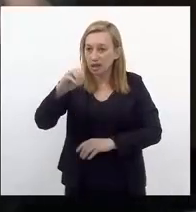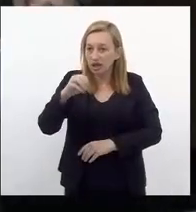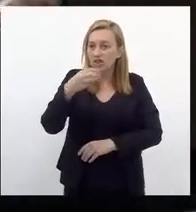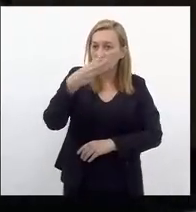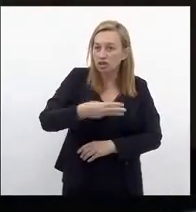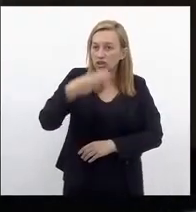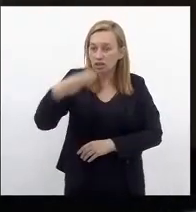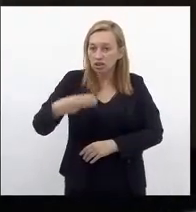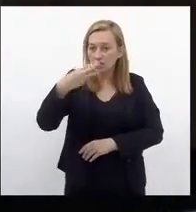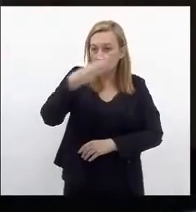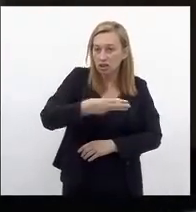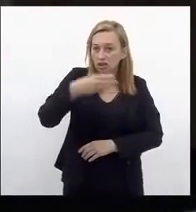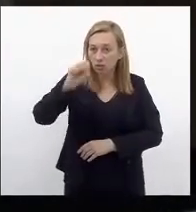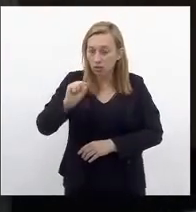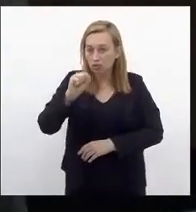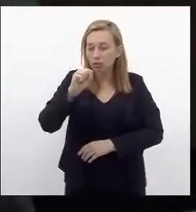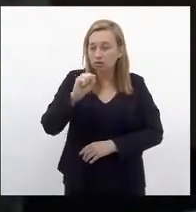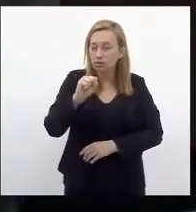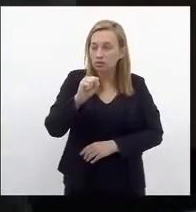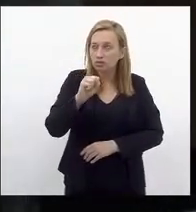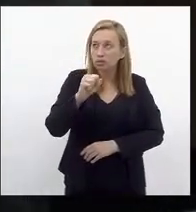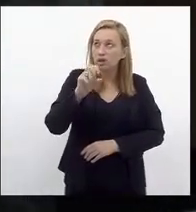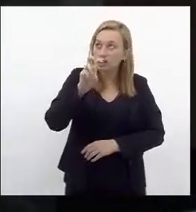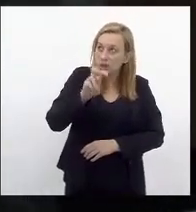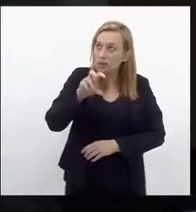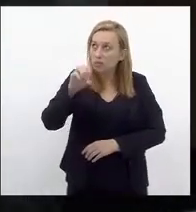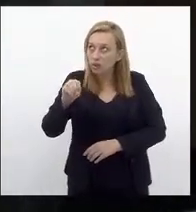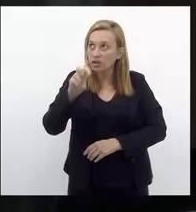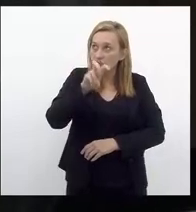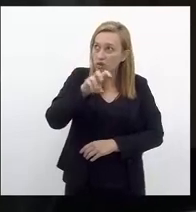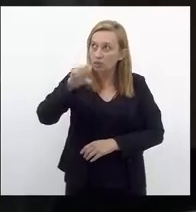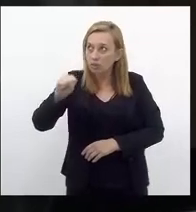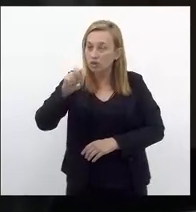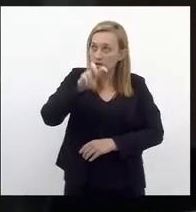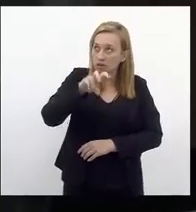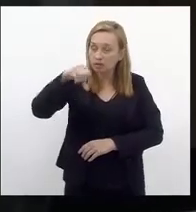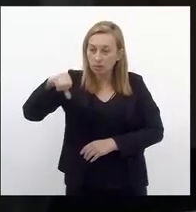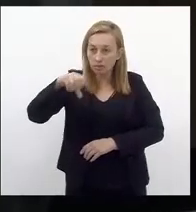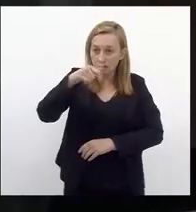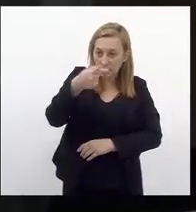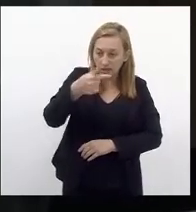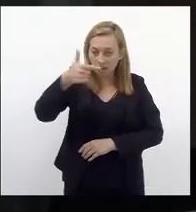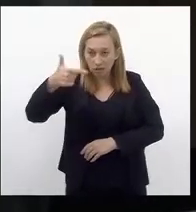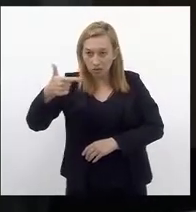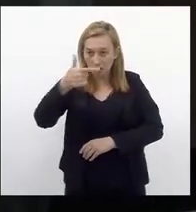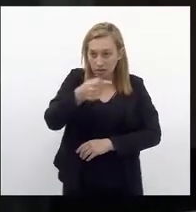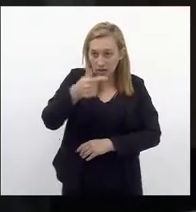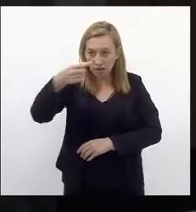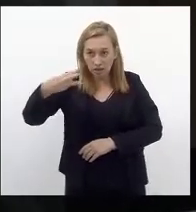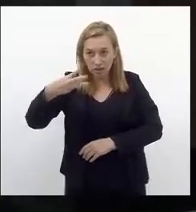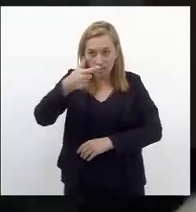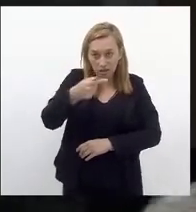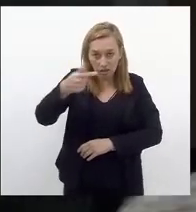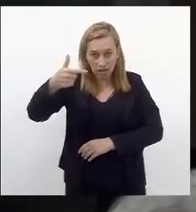10 3338 5058 5972/73